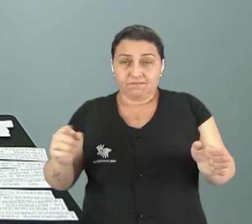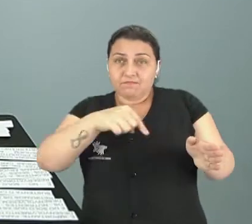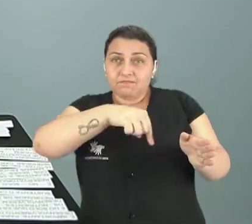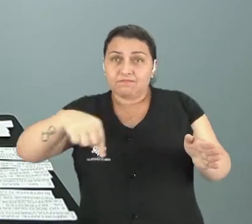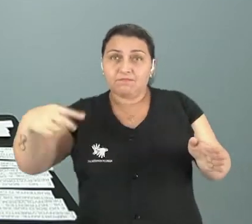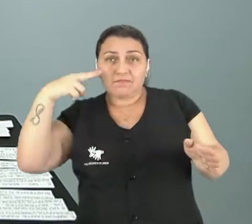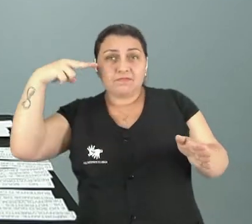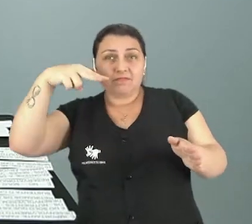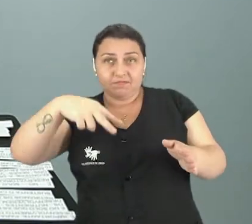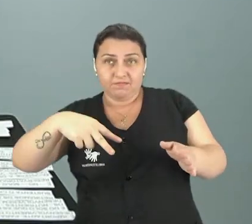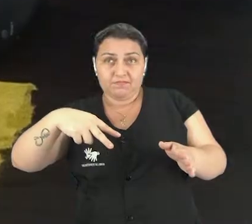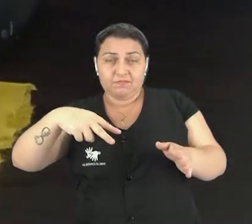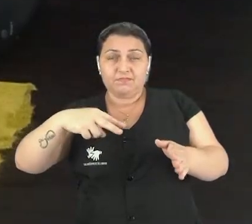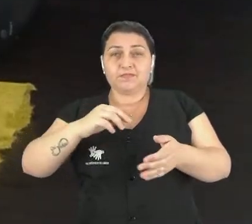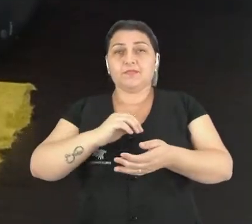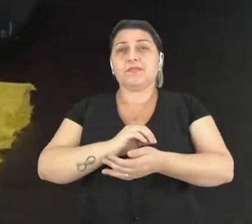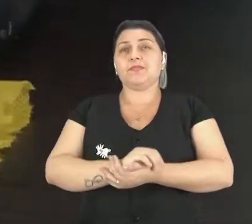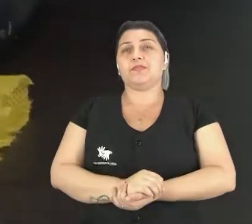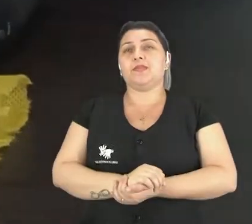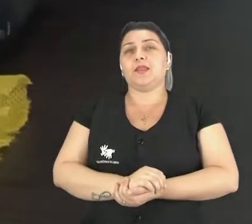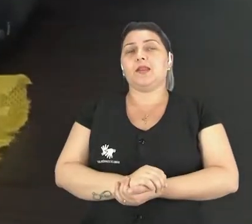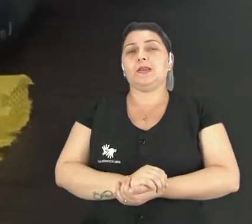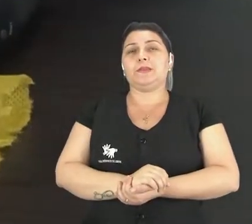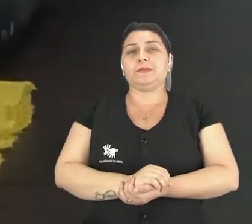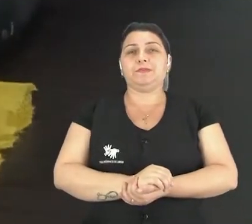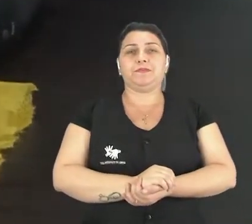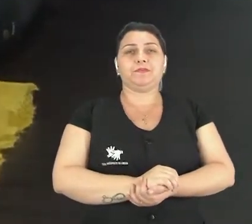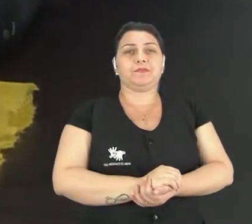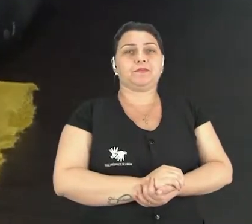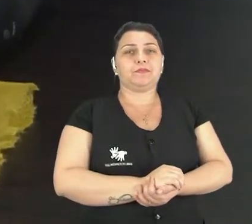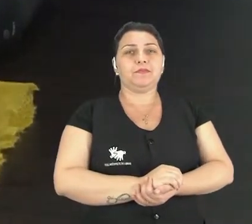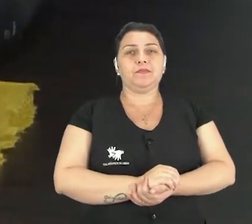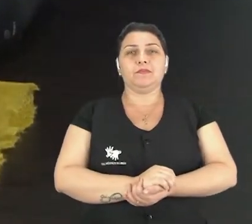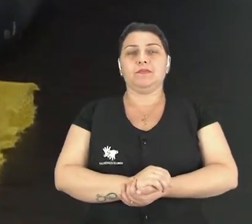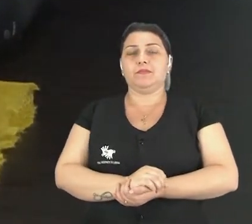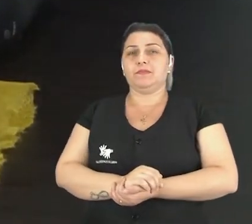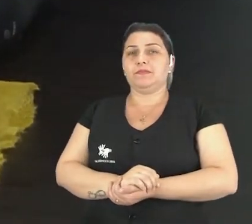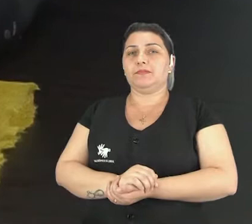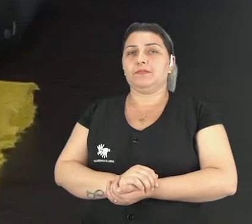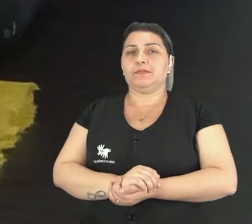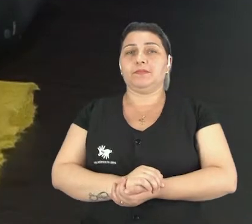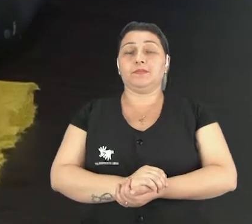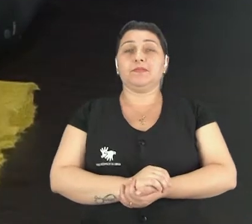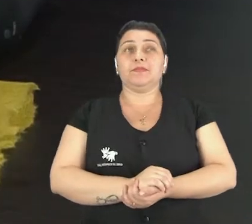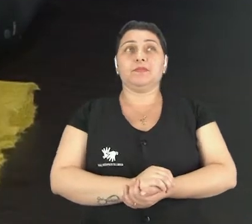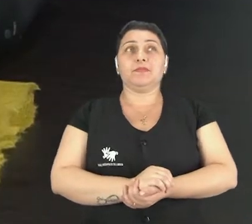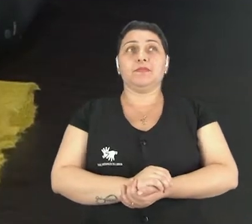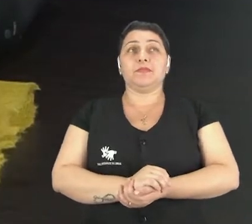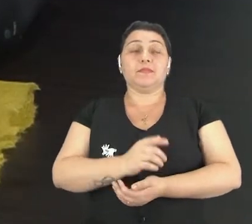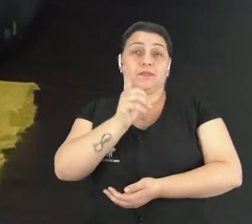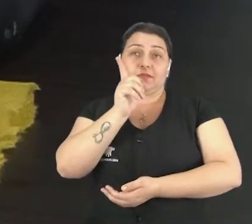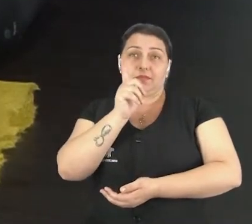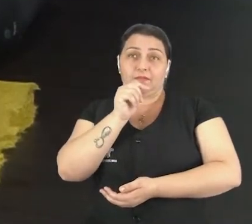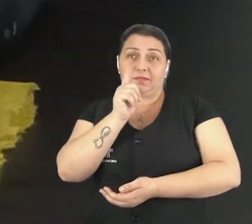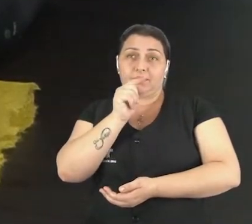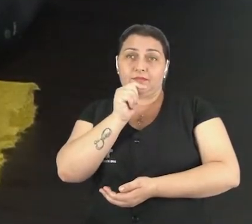Vamos observar? São esses aqui. Então, aqui eu tenho uma água.